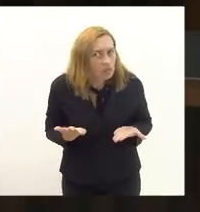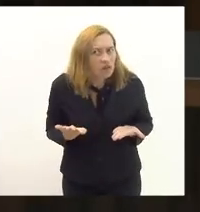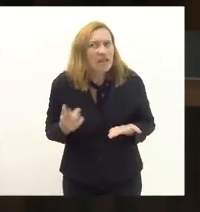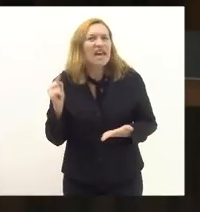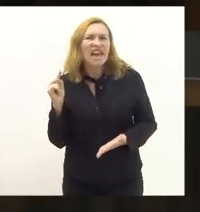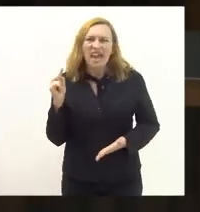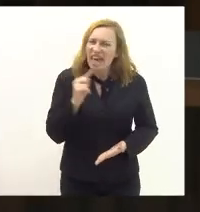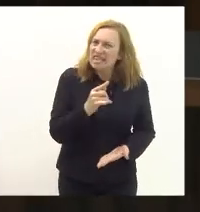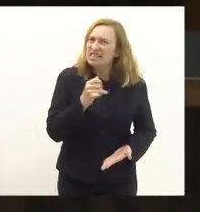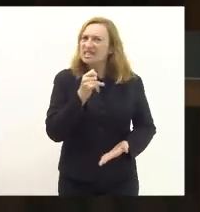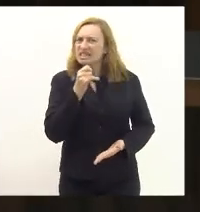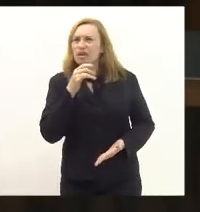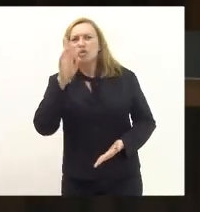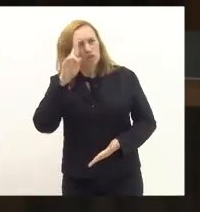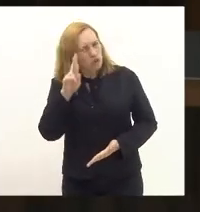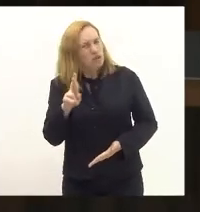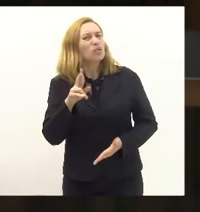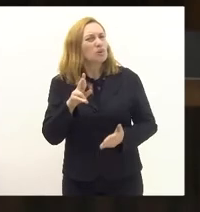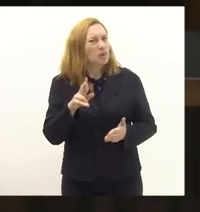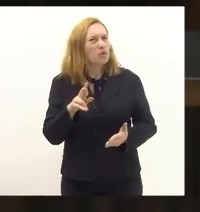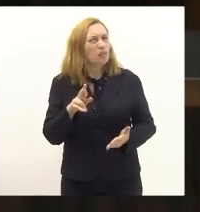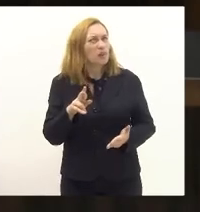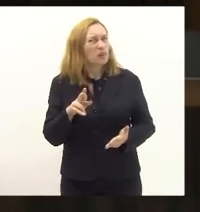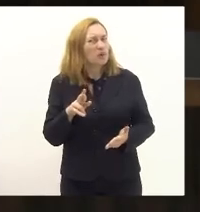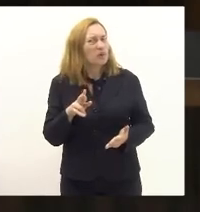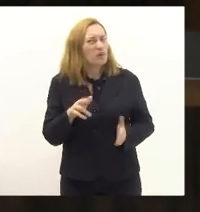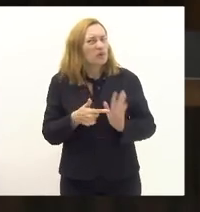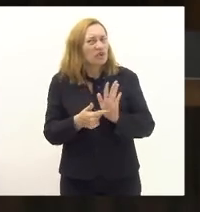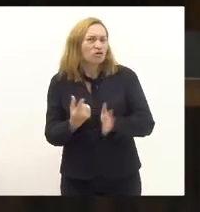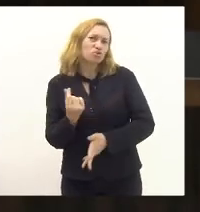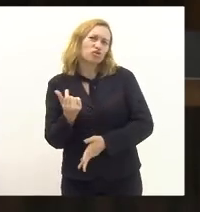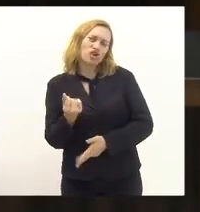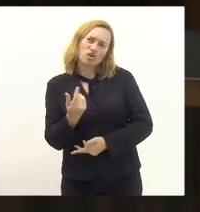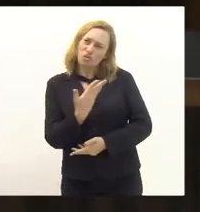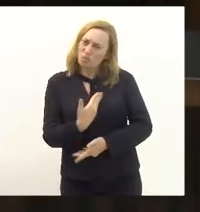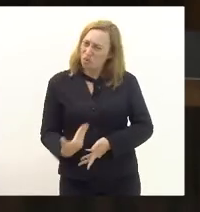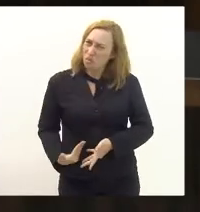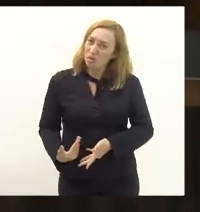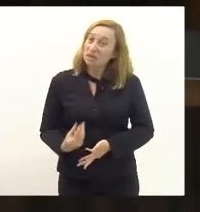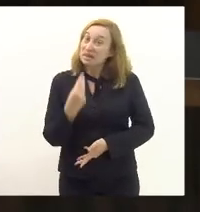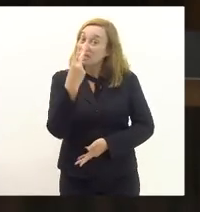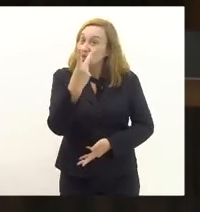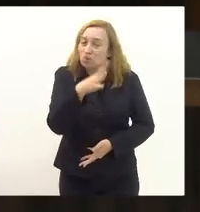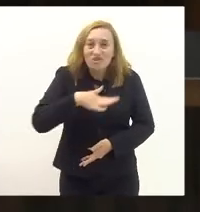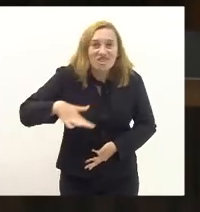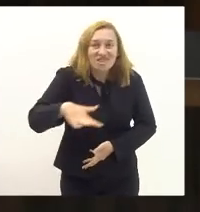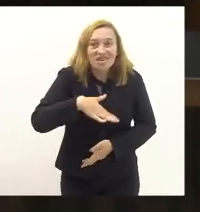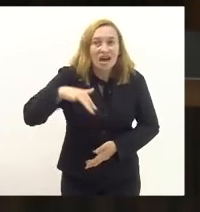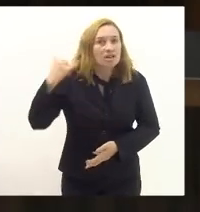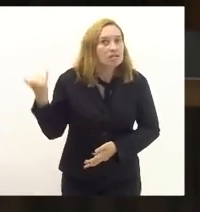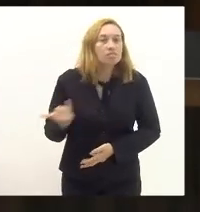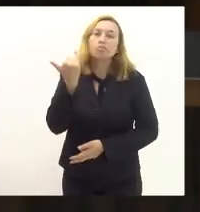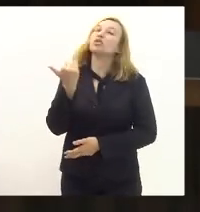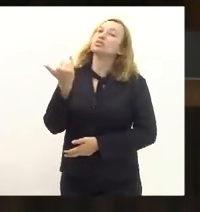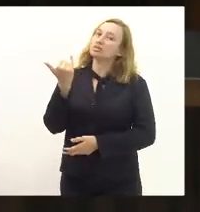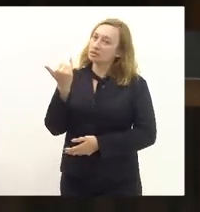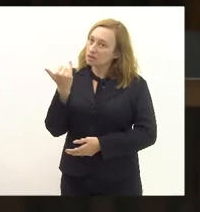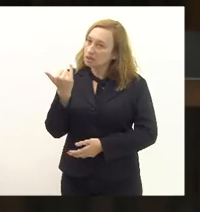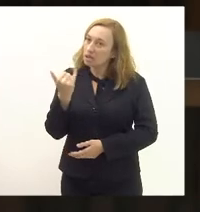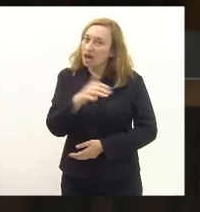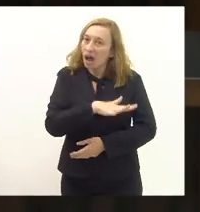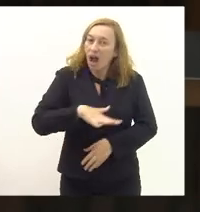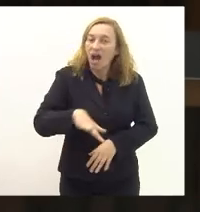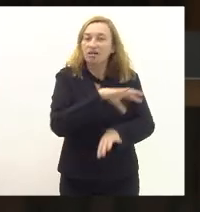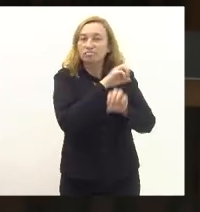esse o exemplo que o senhor dá com a questão do dinheiro público, em duas áreas de extrema relevância, que é a área